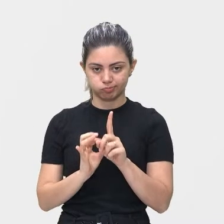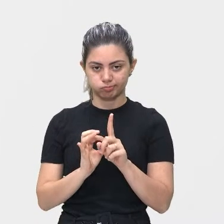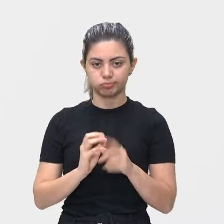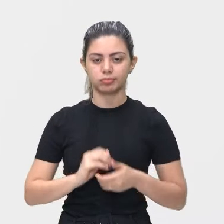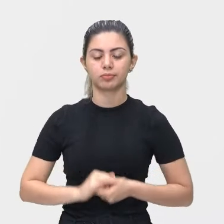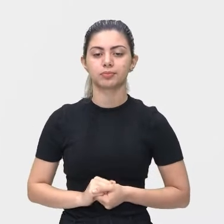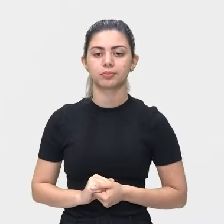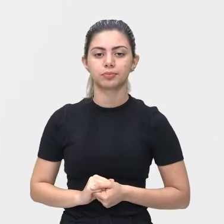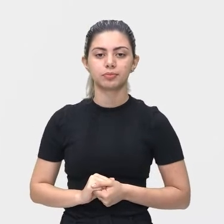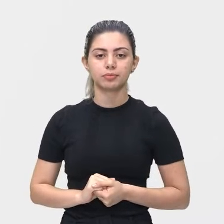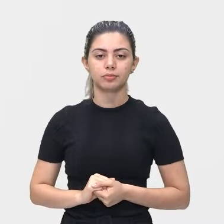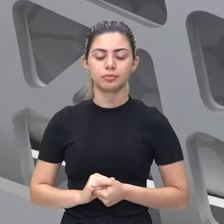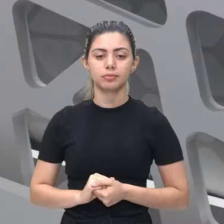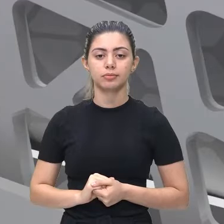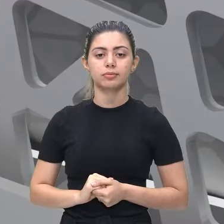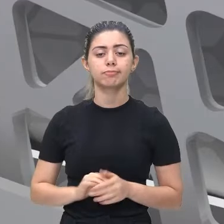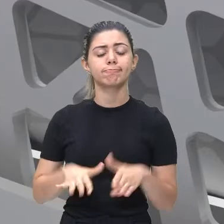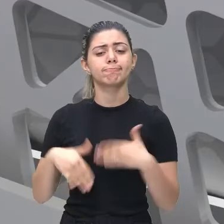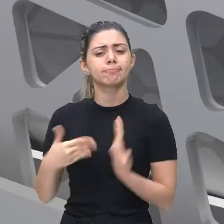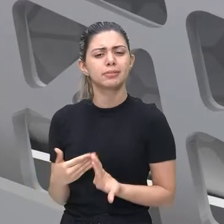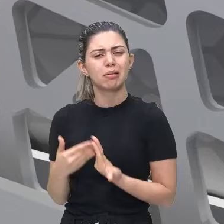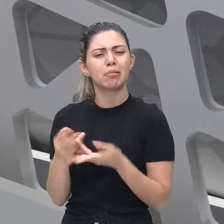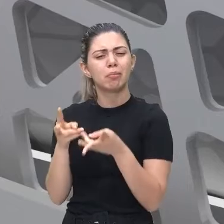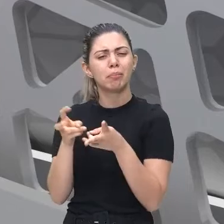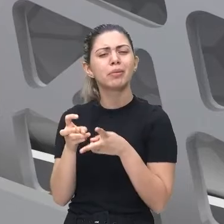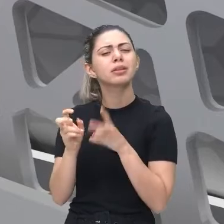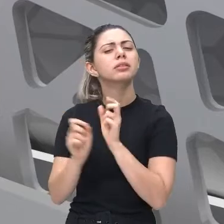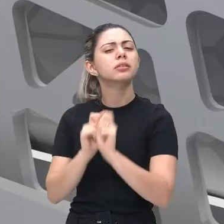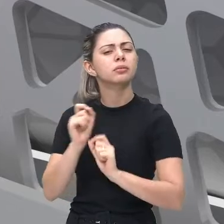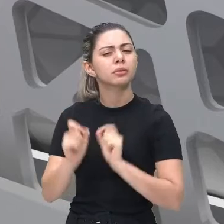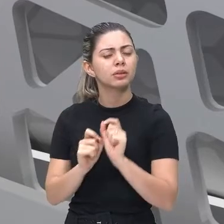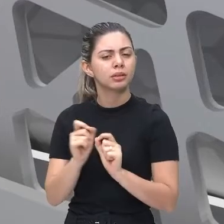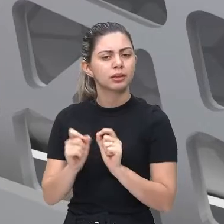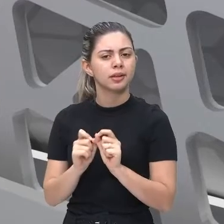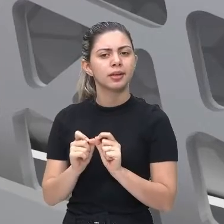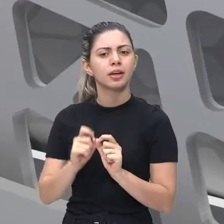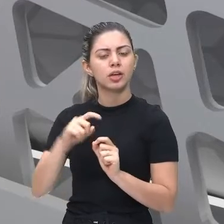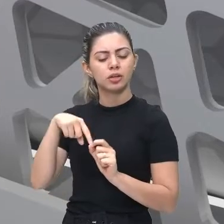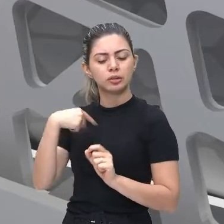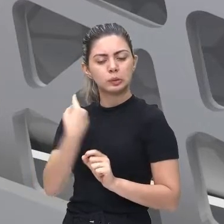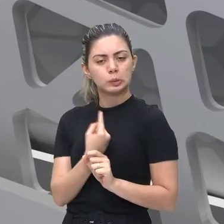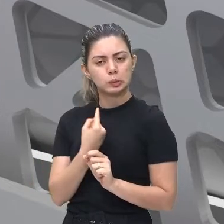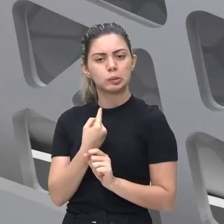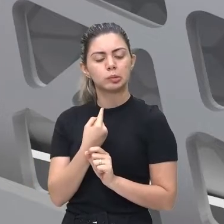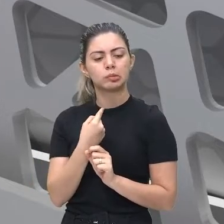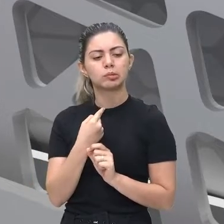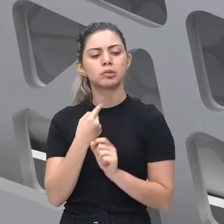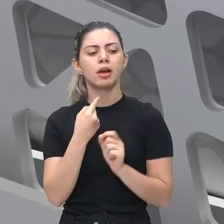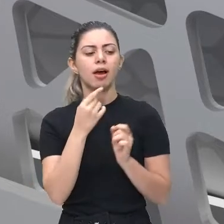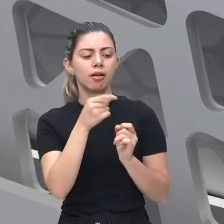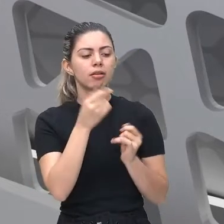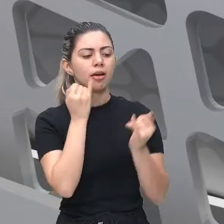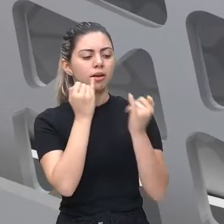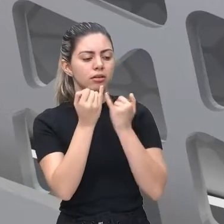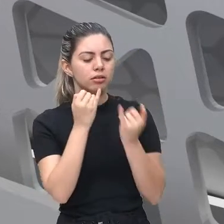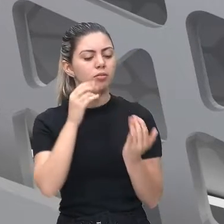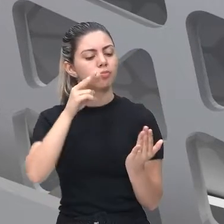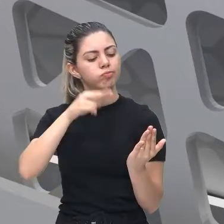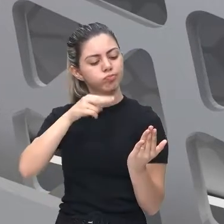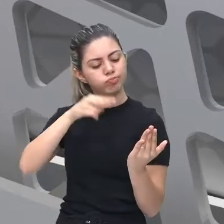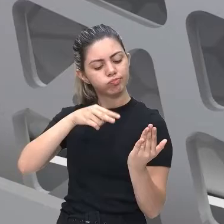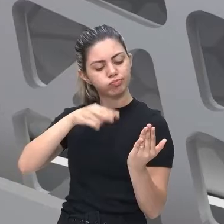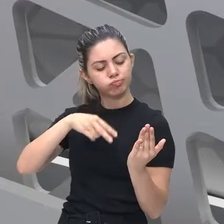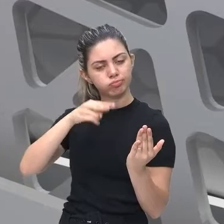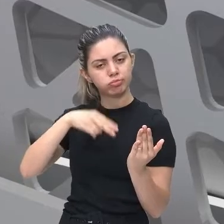graus Celsius. Então, observe o seguinte, ao fazermos essa leitura, e essa